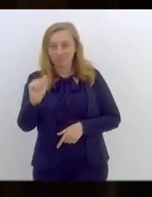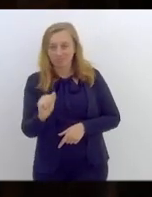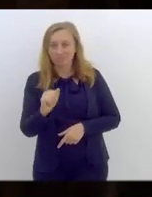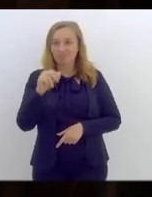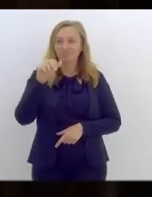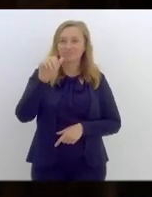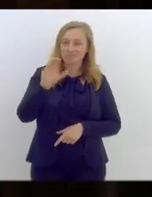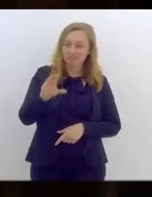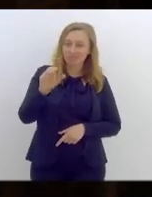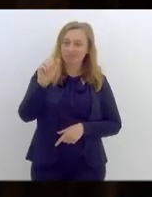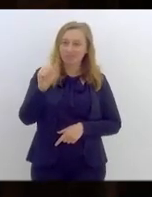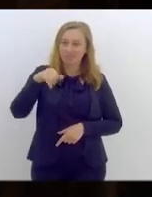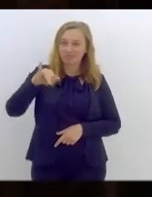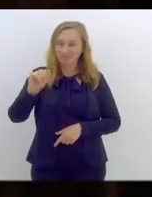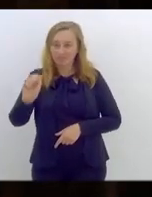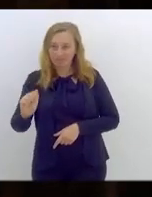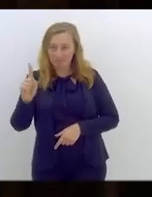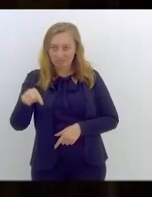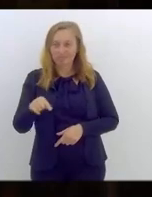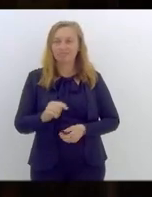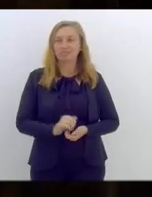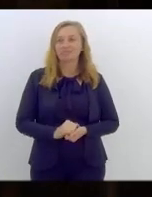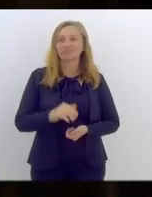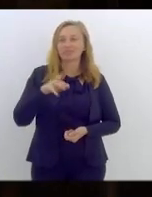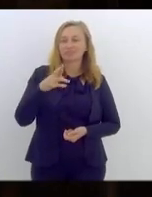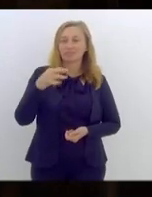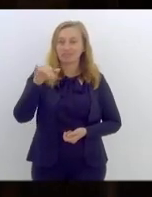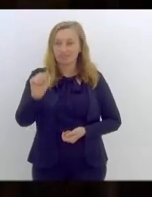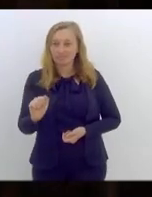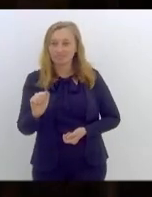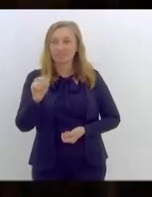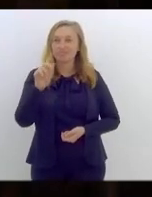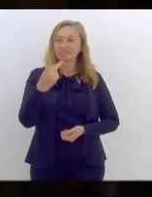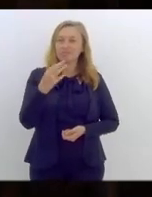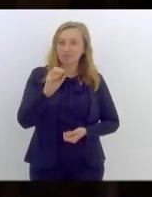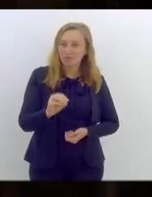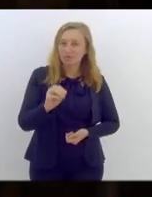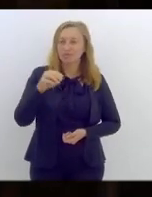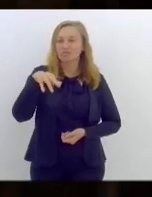Cainã, Naimari, Henrique, Bruna, Bruno...